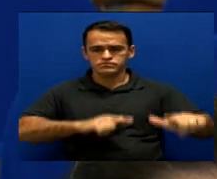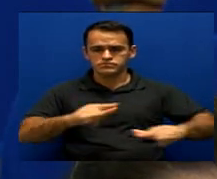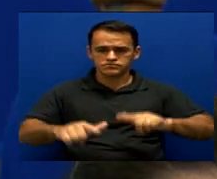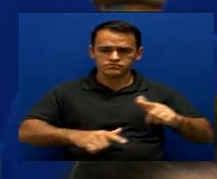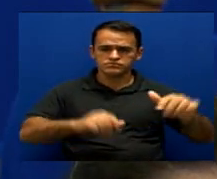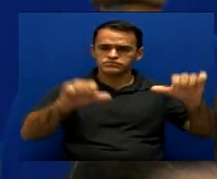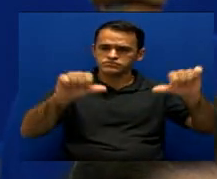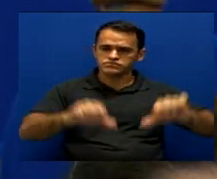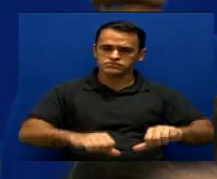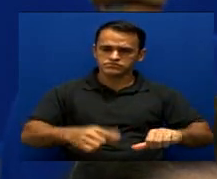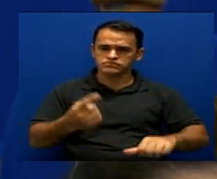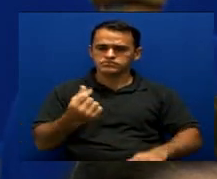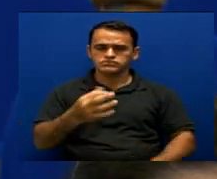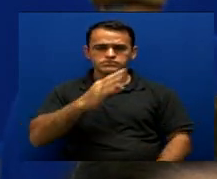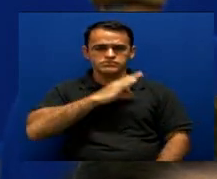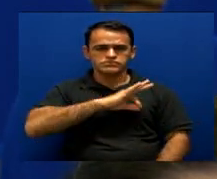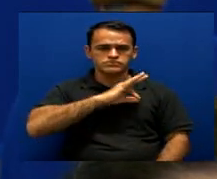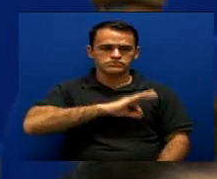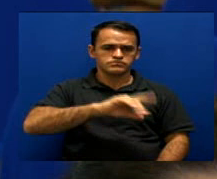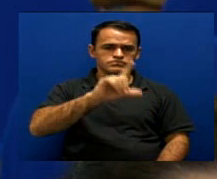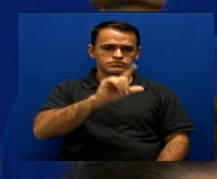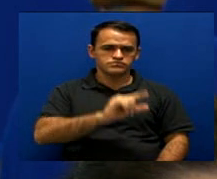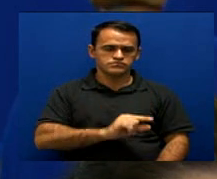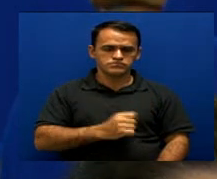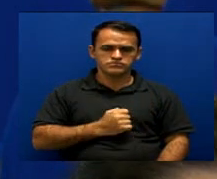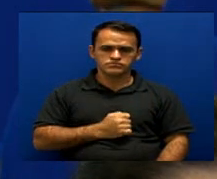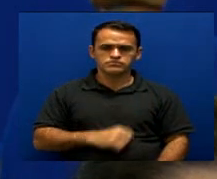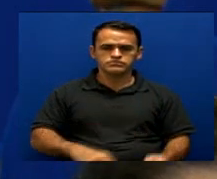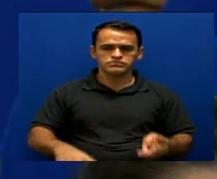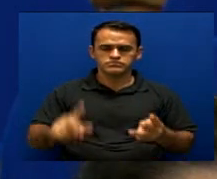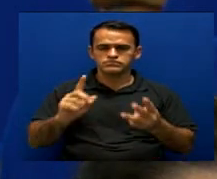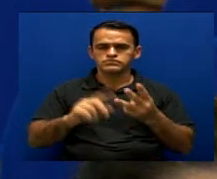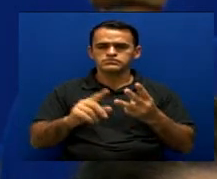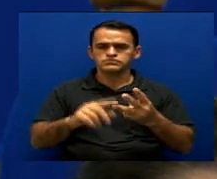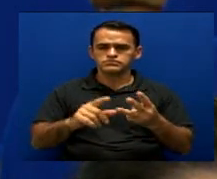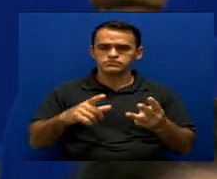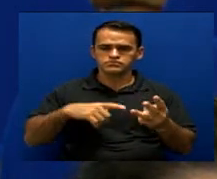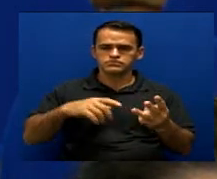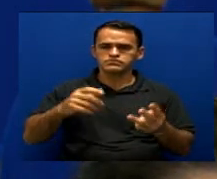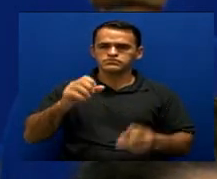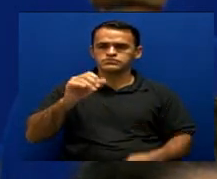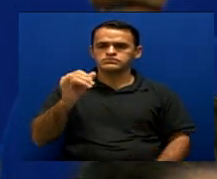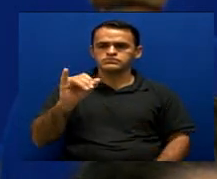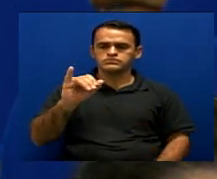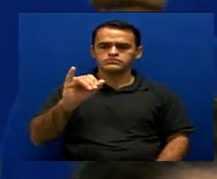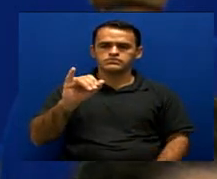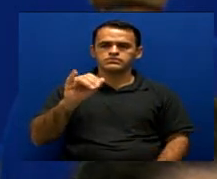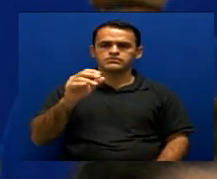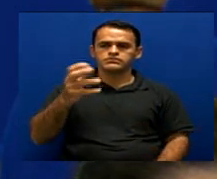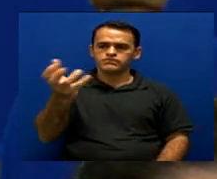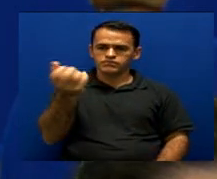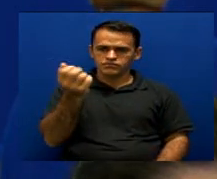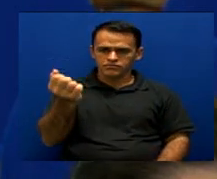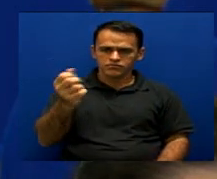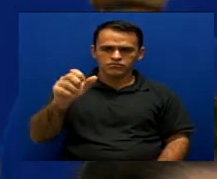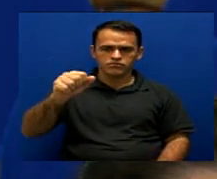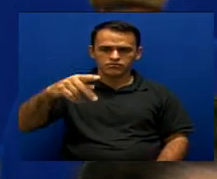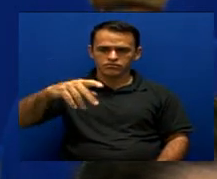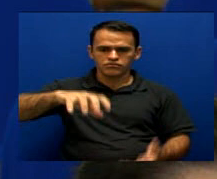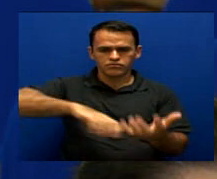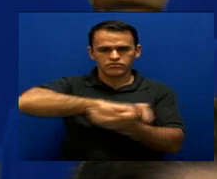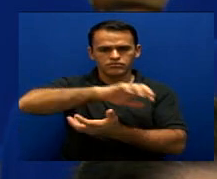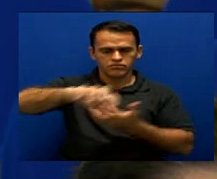é essa que é a tendência o terceiro ponto que a reforma da previdência que a reforma fará com que